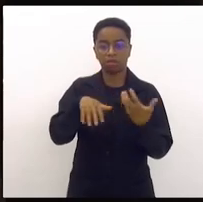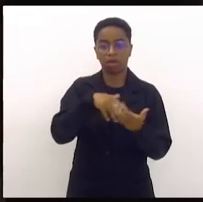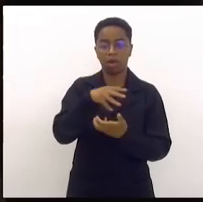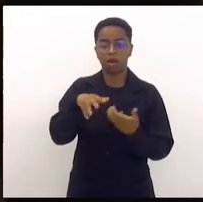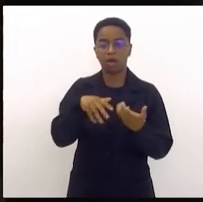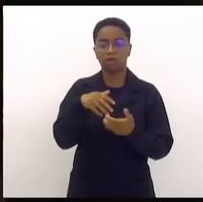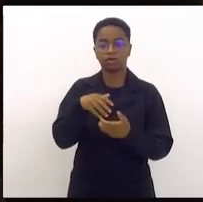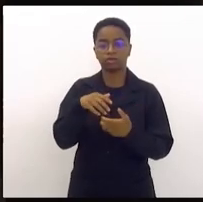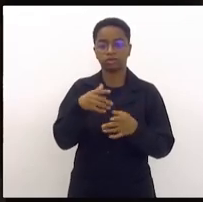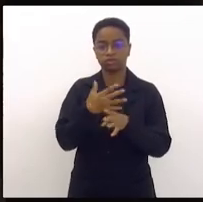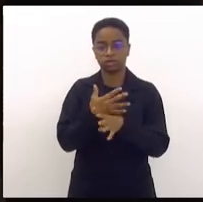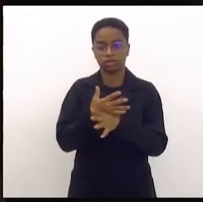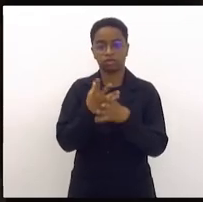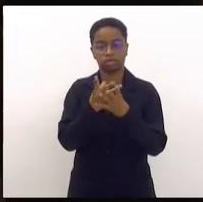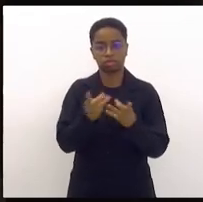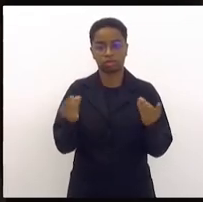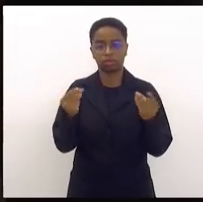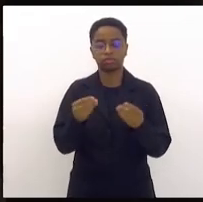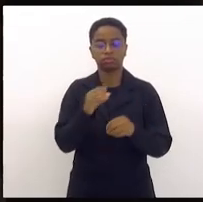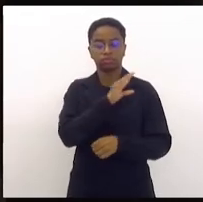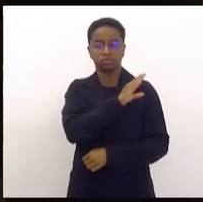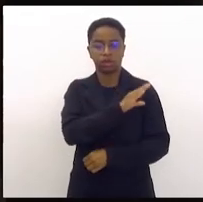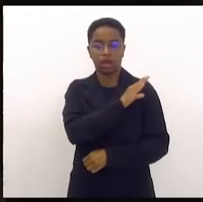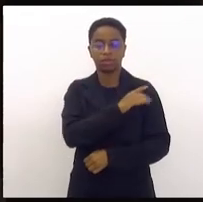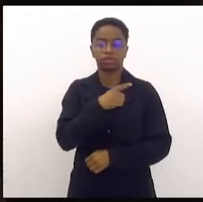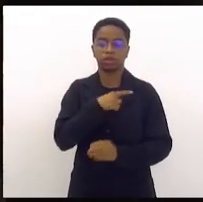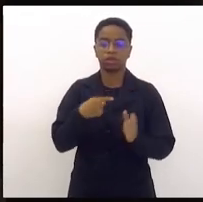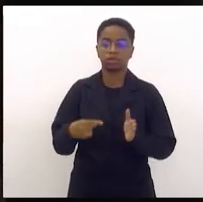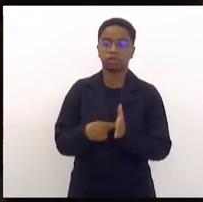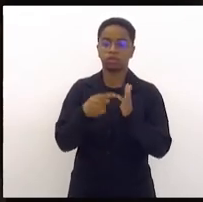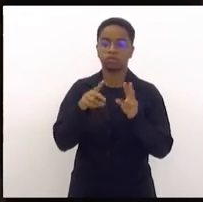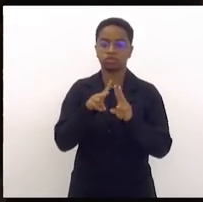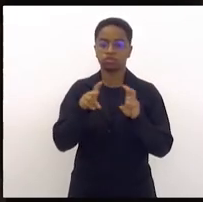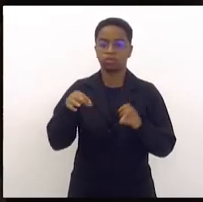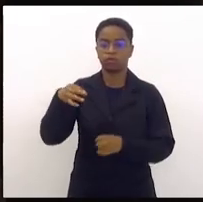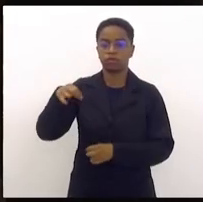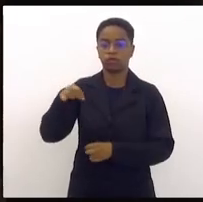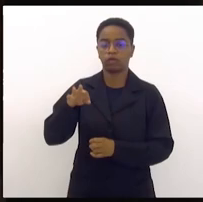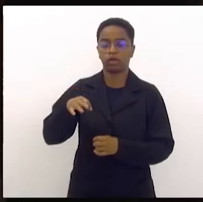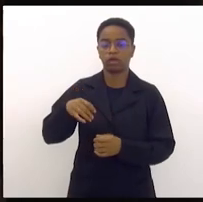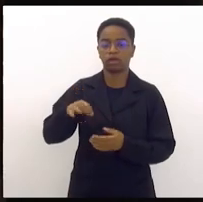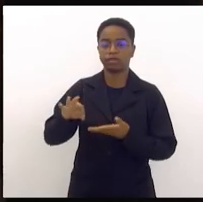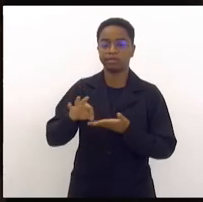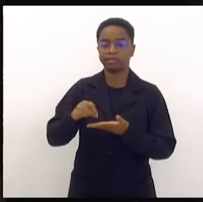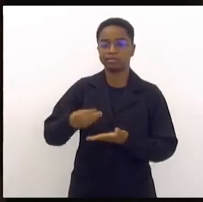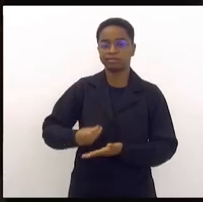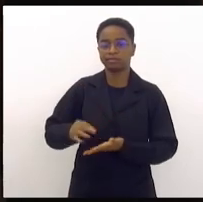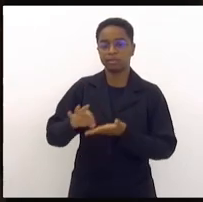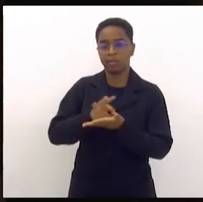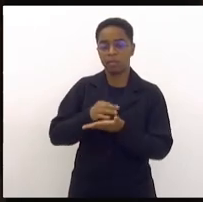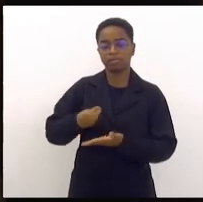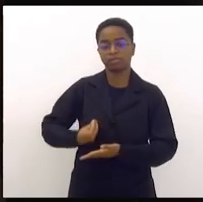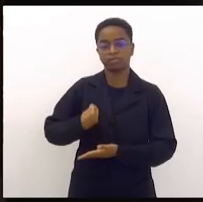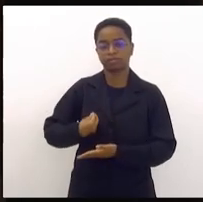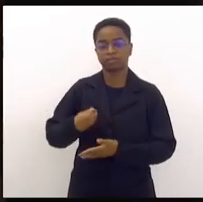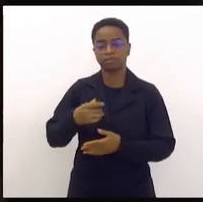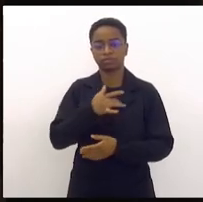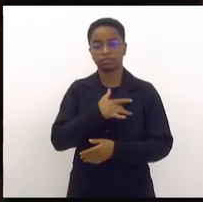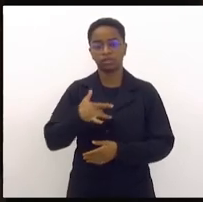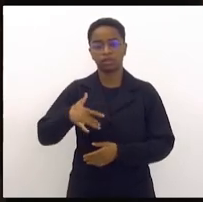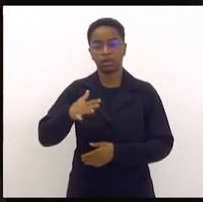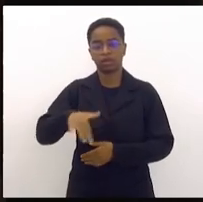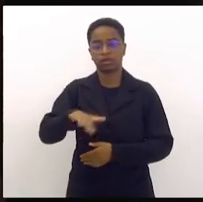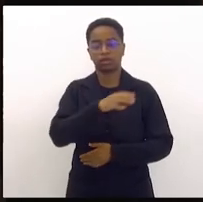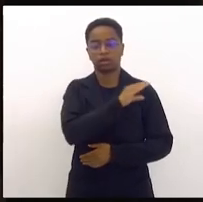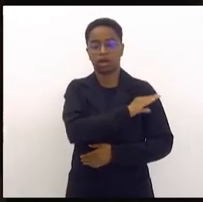Campos, havia recebido denúncias sobre a folha de ponto da saúde de Campos, mais especificamente